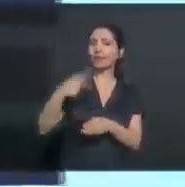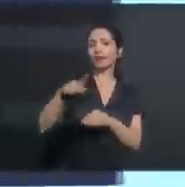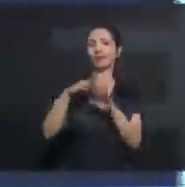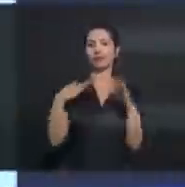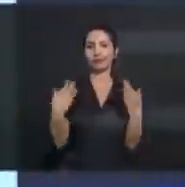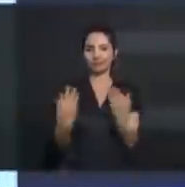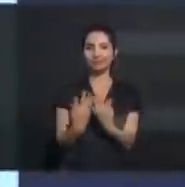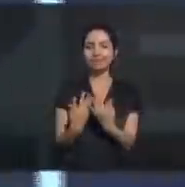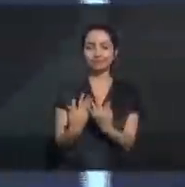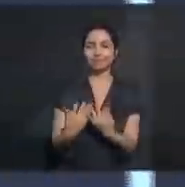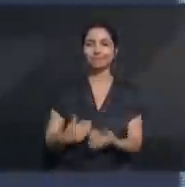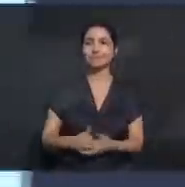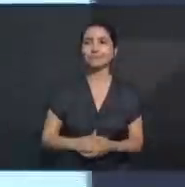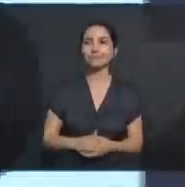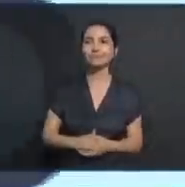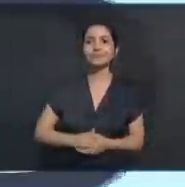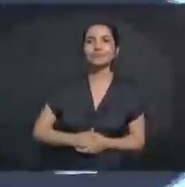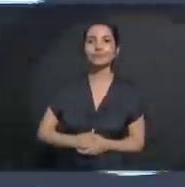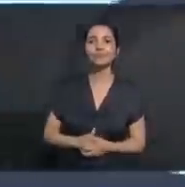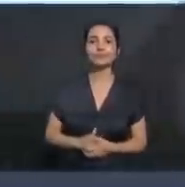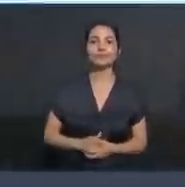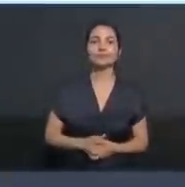família.